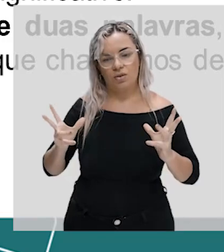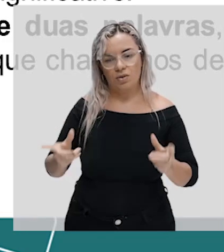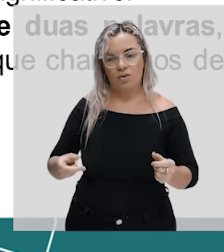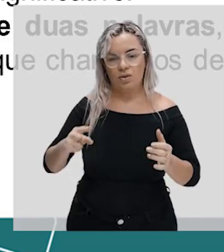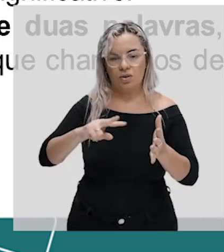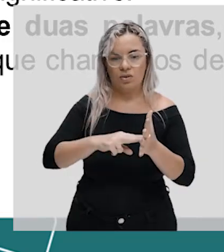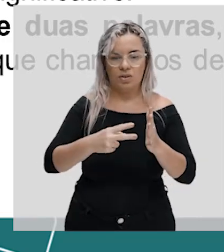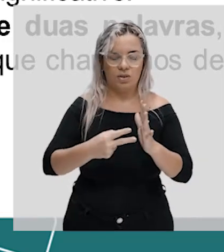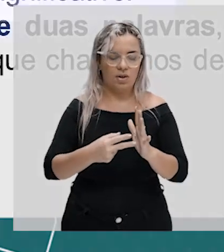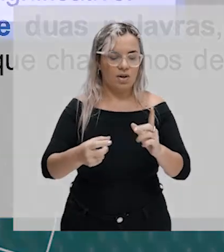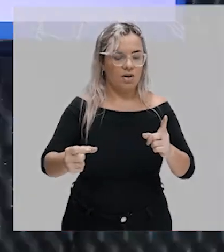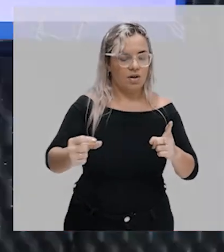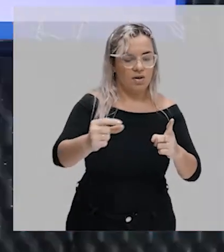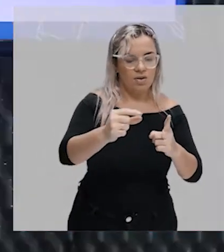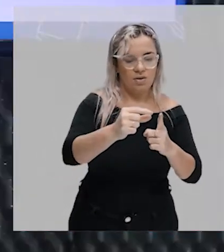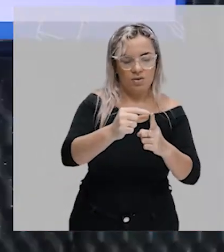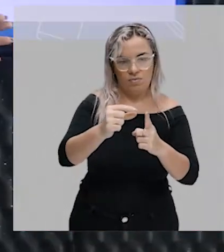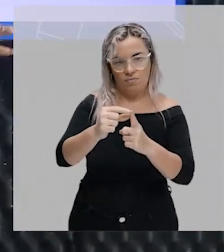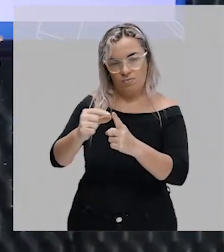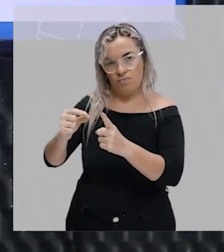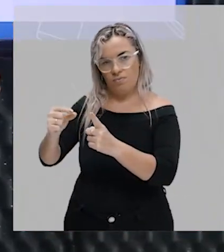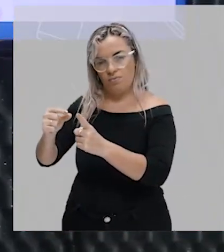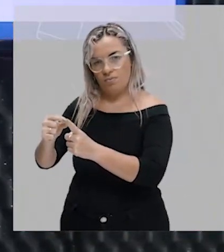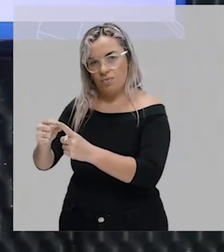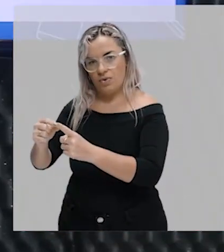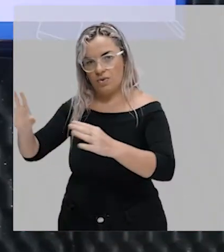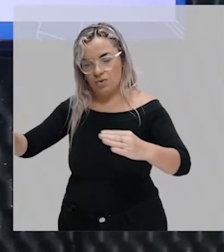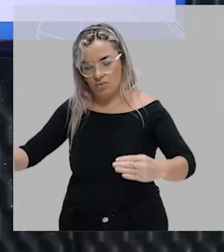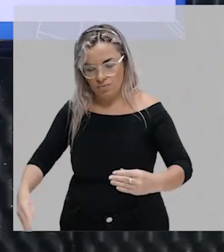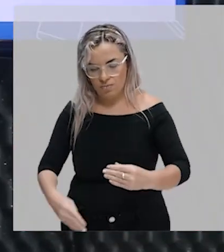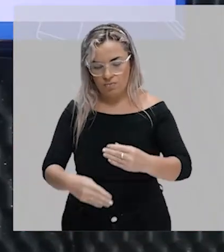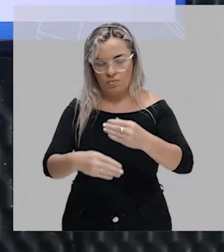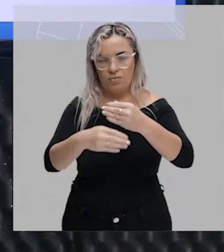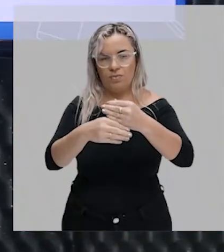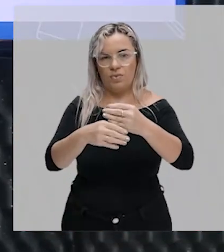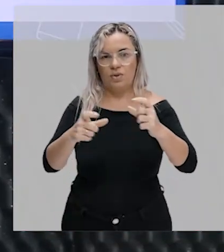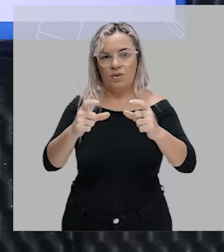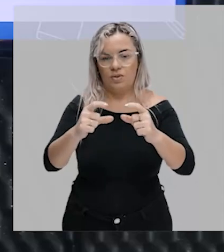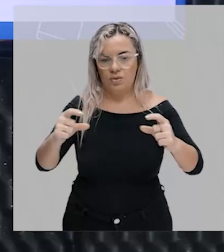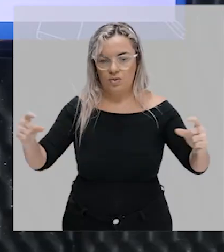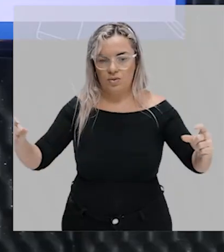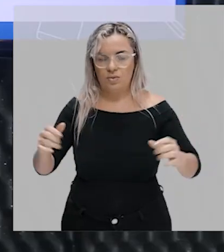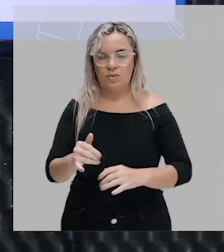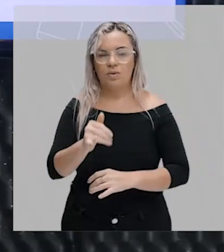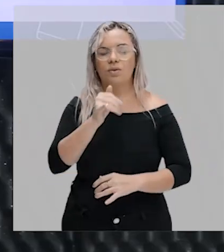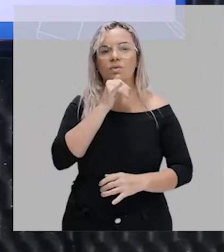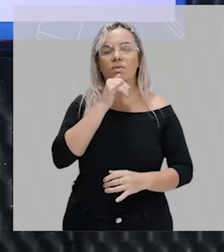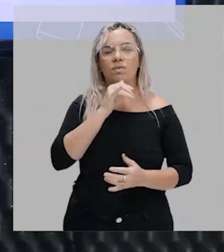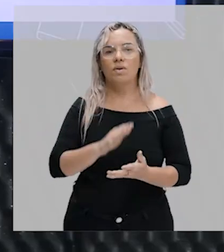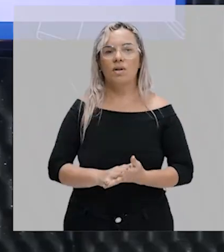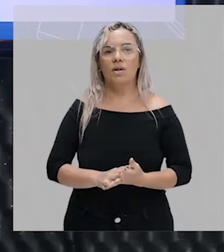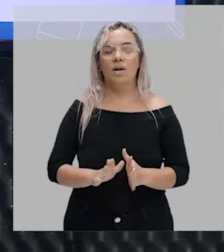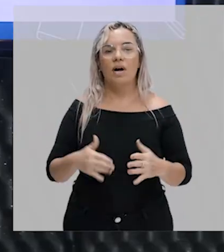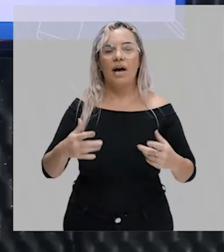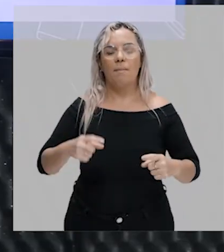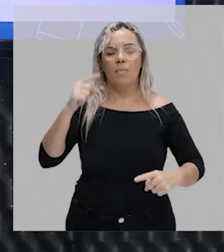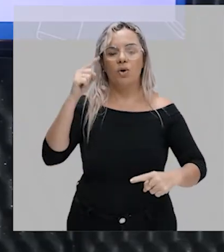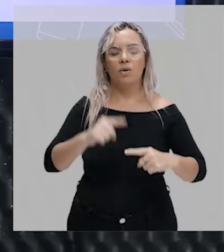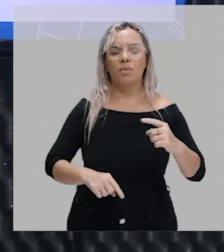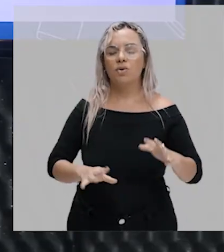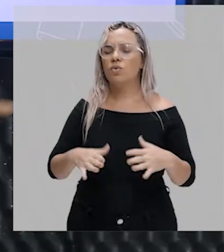estabelecer entre palavras que vão se complementar dentro de uma sentença. Por exemplo, é proibido. O que é